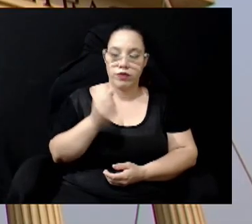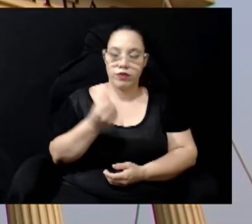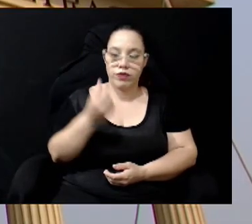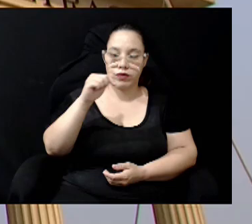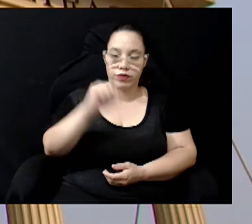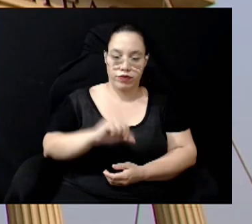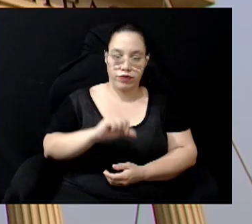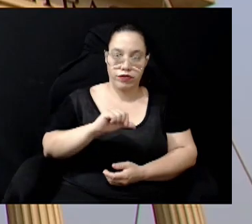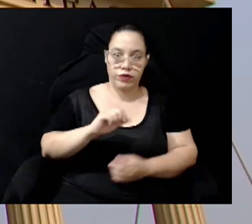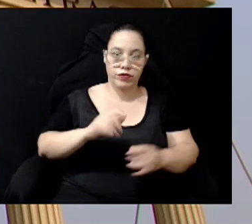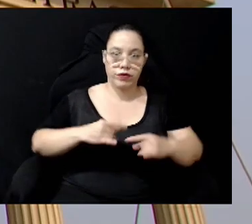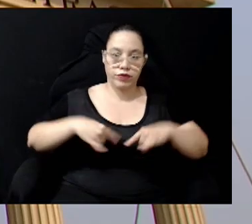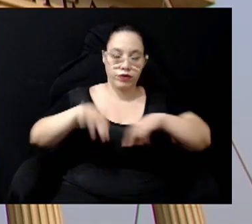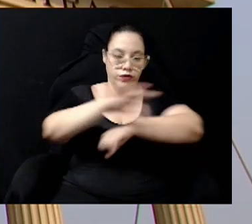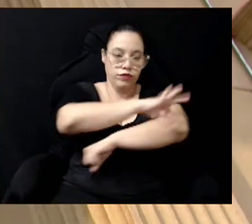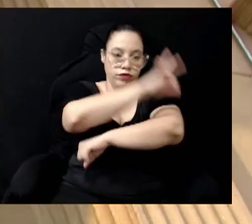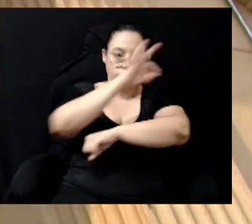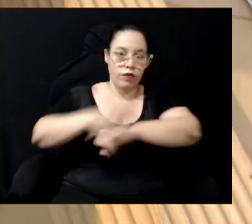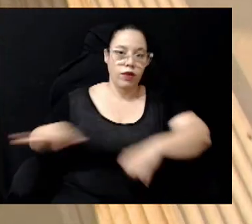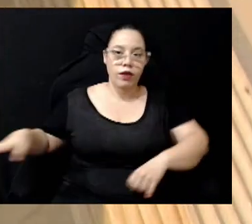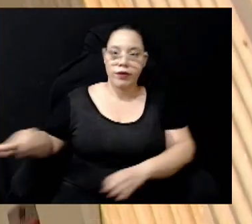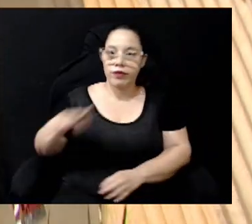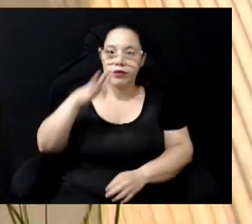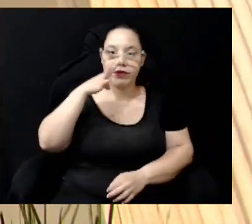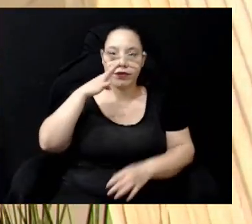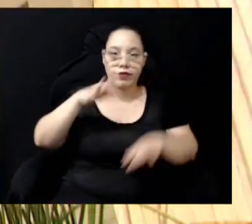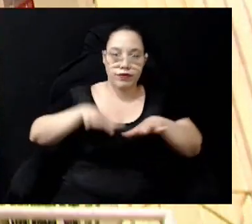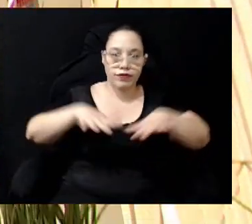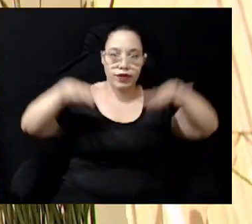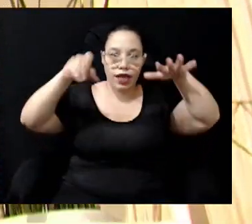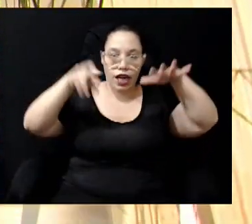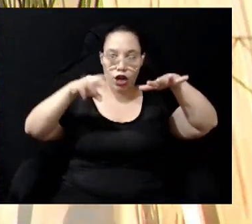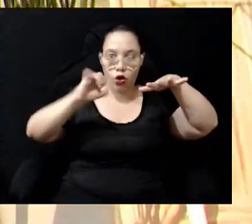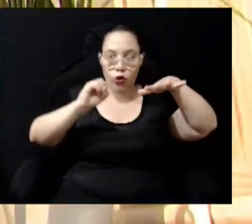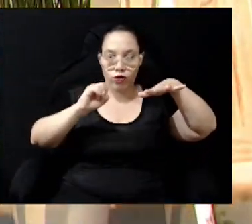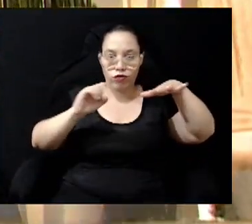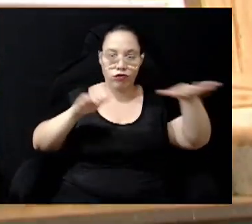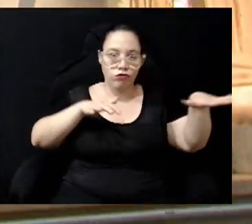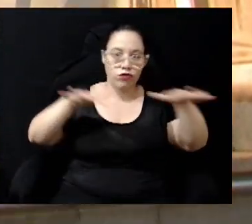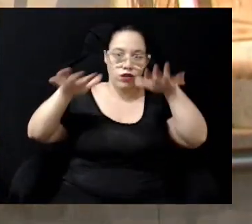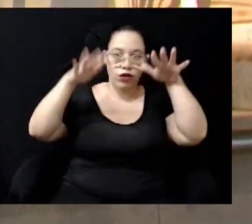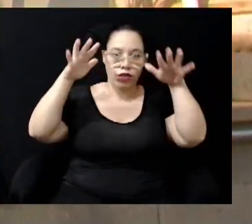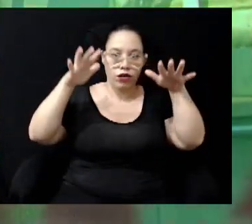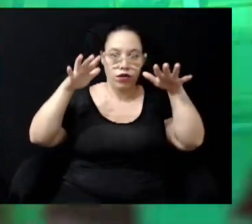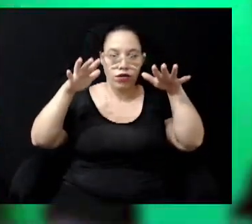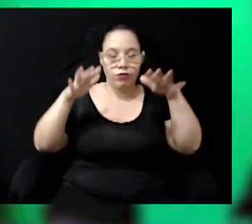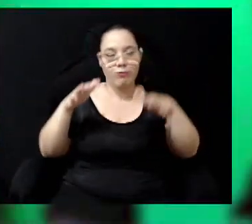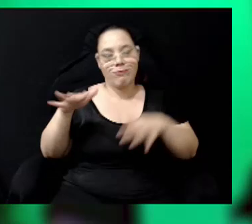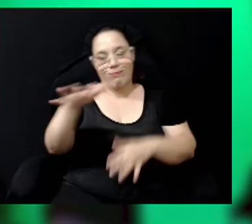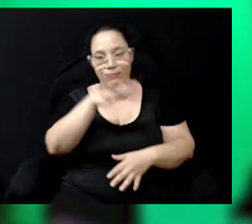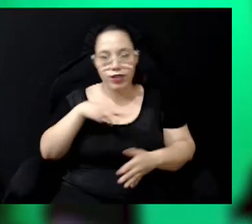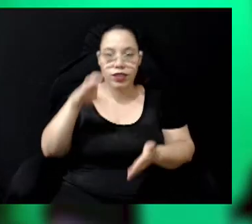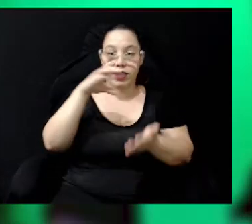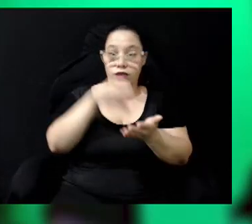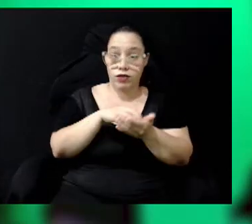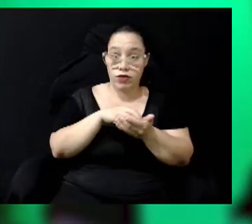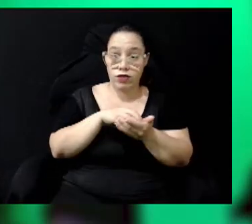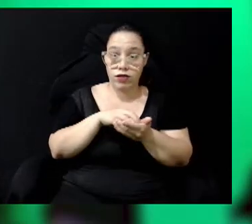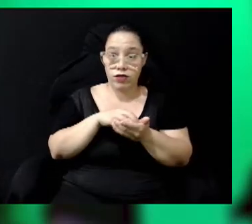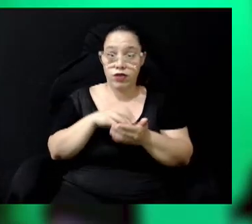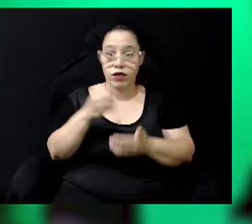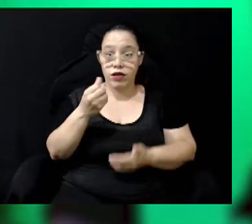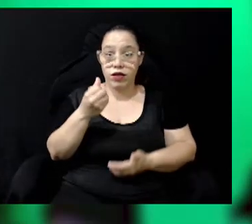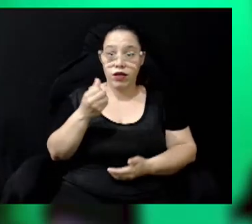arquitetura inspirada nos antigos templos gregos. É um monumento cênico na região central, digno de atração